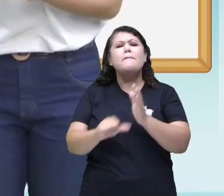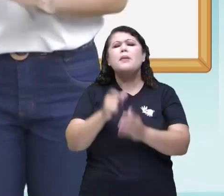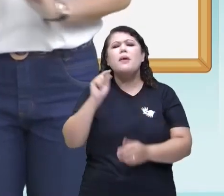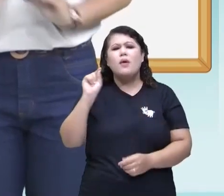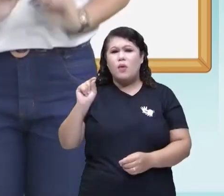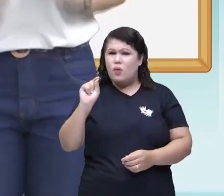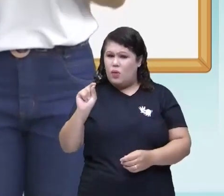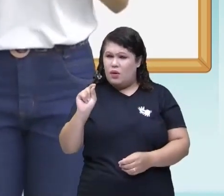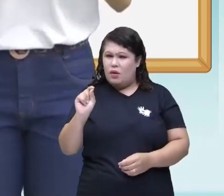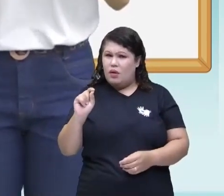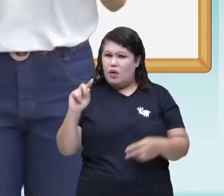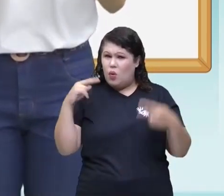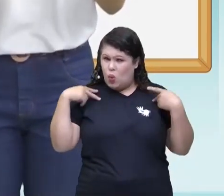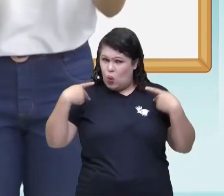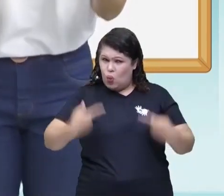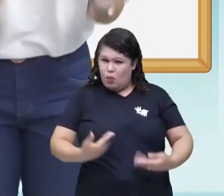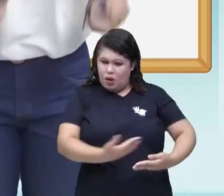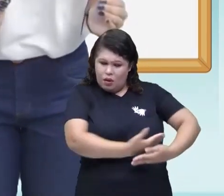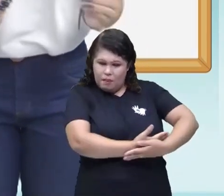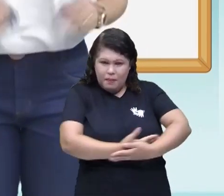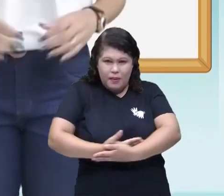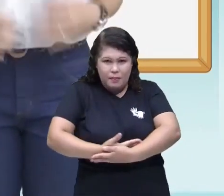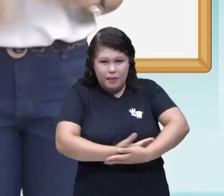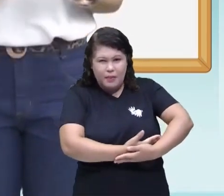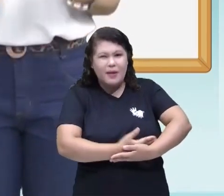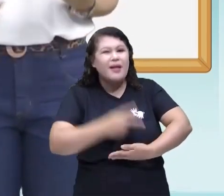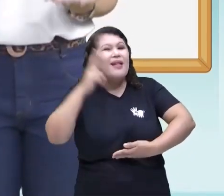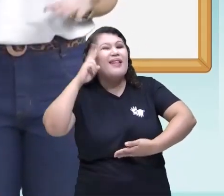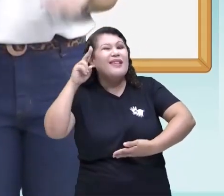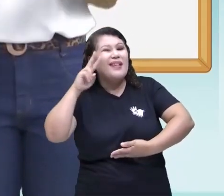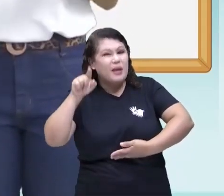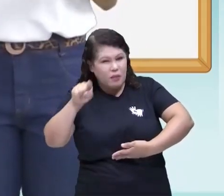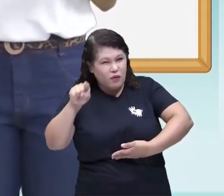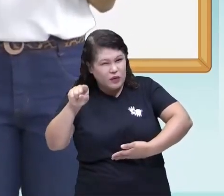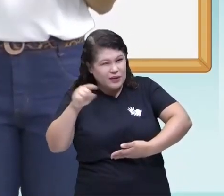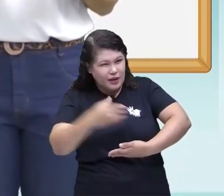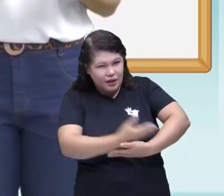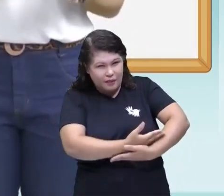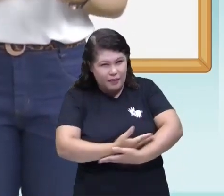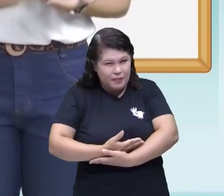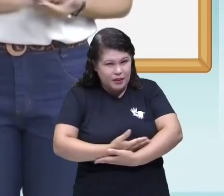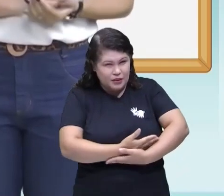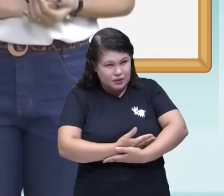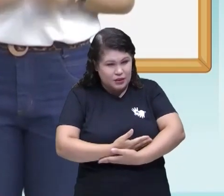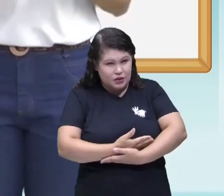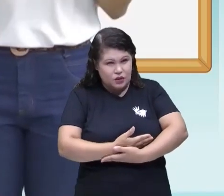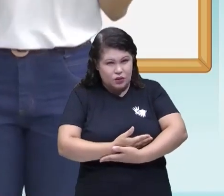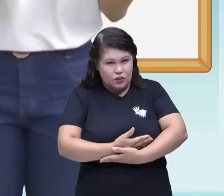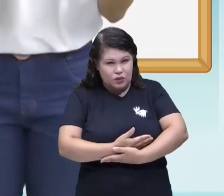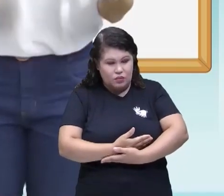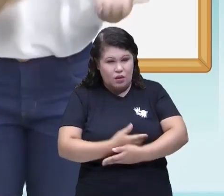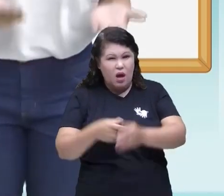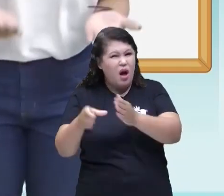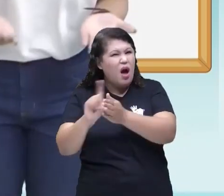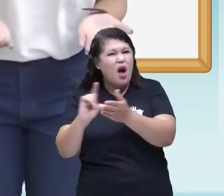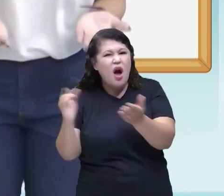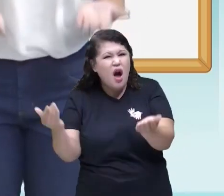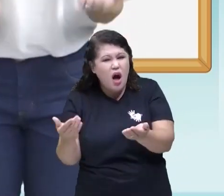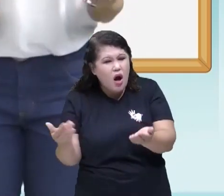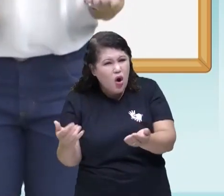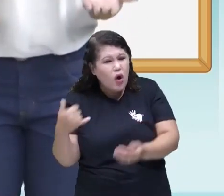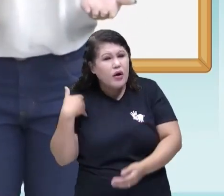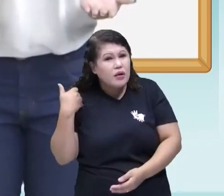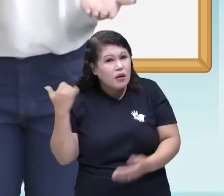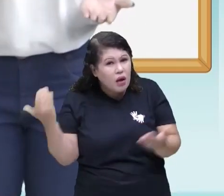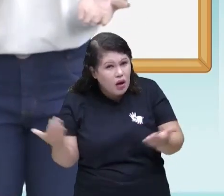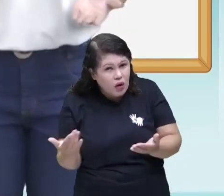bebezinhos. Quando vocês eram bebezinhos, antes de vocês estarem com essa idade que